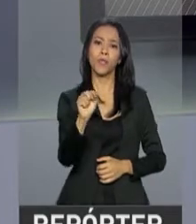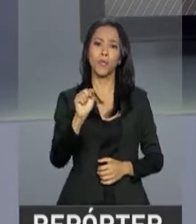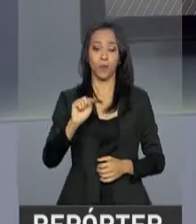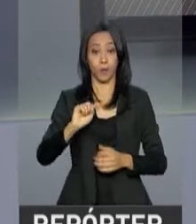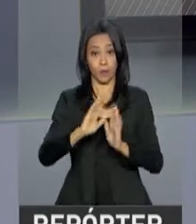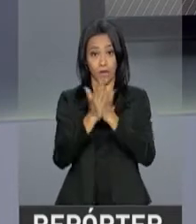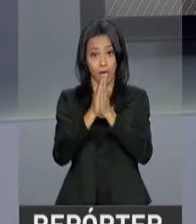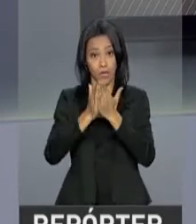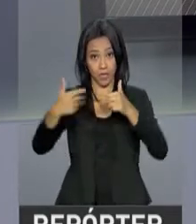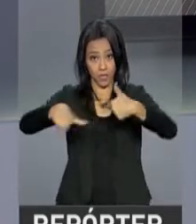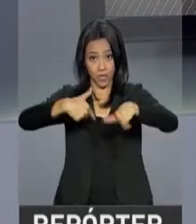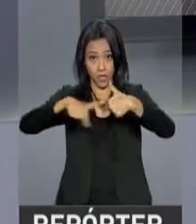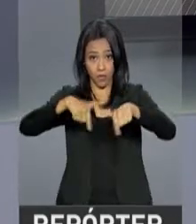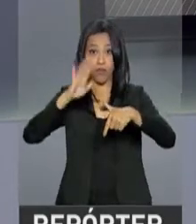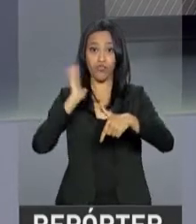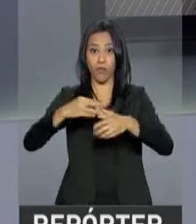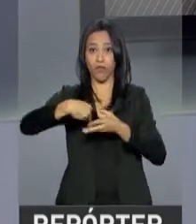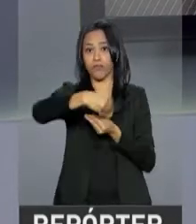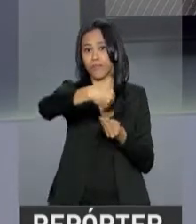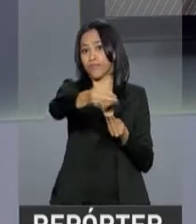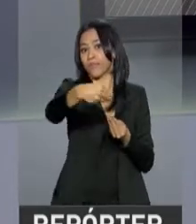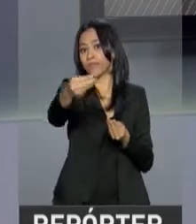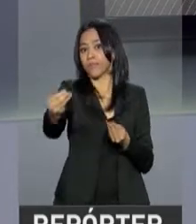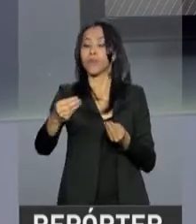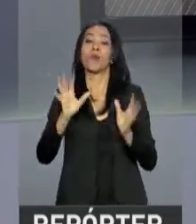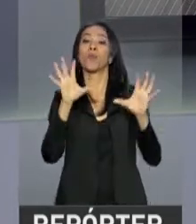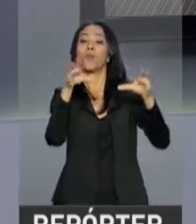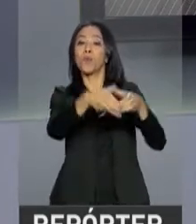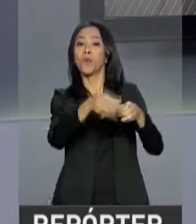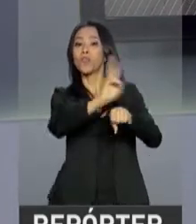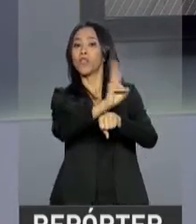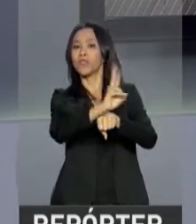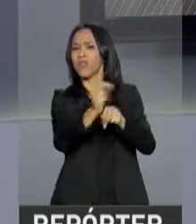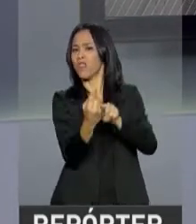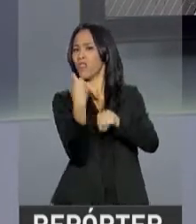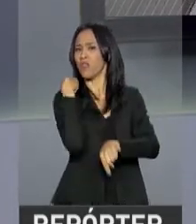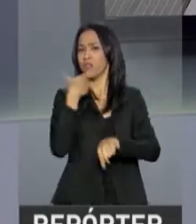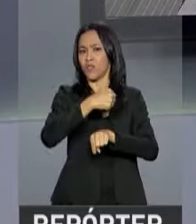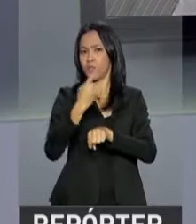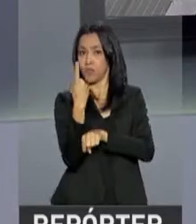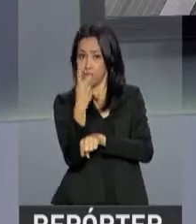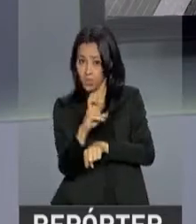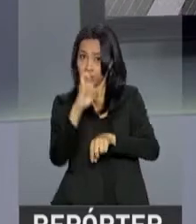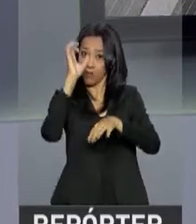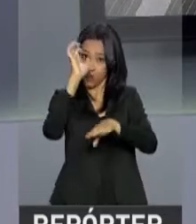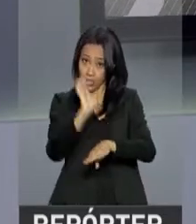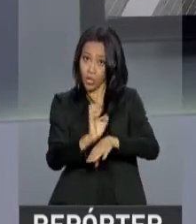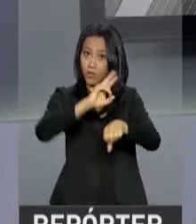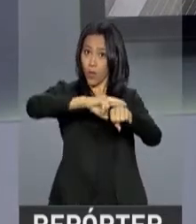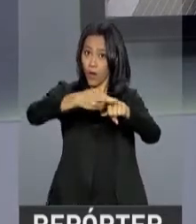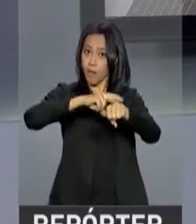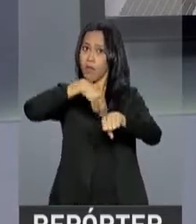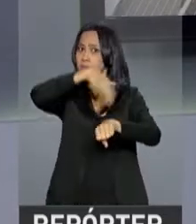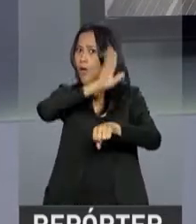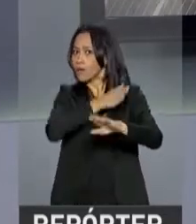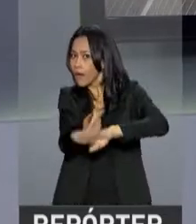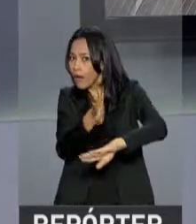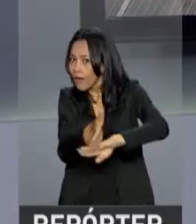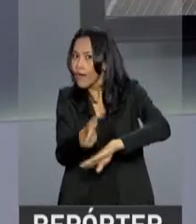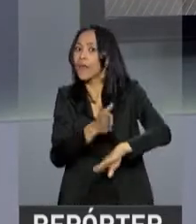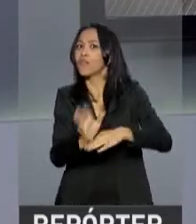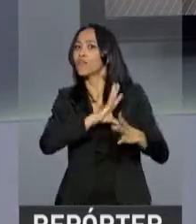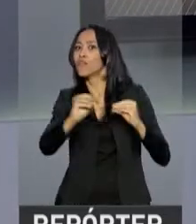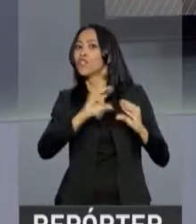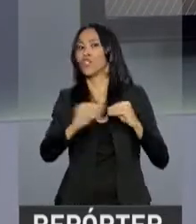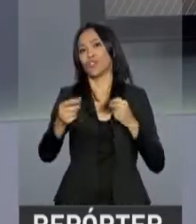foram emitidas para os venezuelanos desde 2015 em roraima o estado por onde entram mais imigrantes que fogem da crise no país